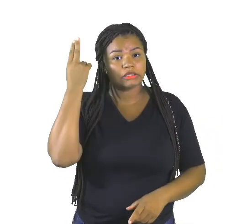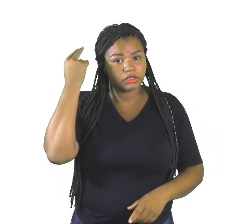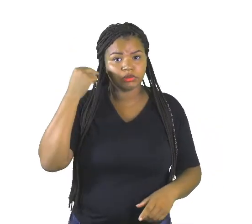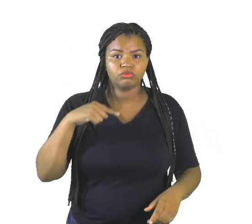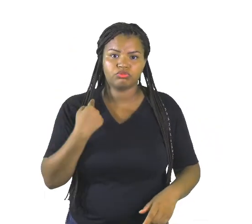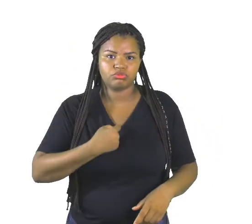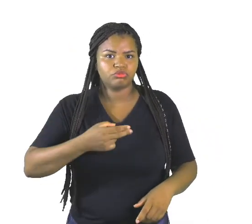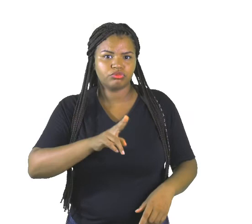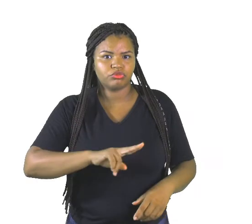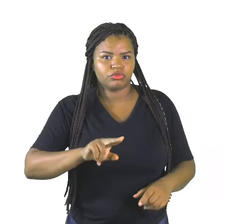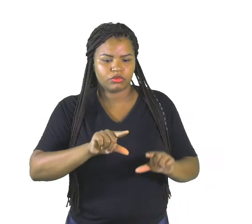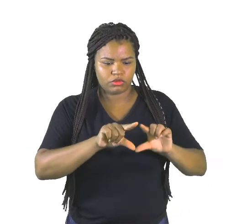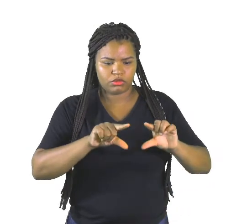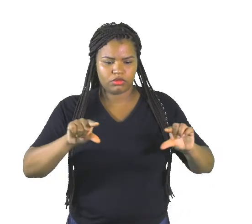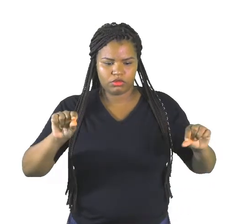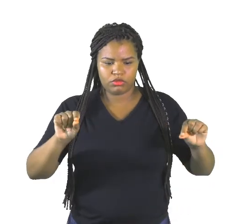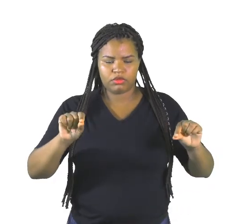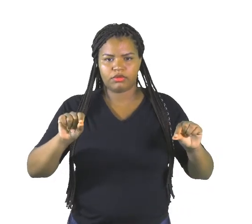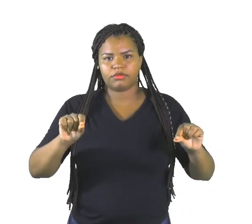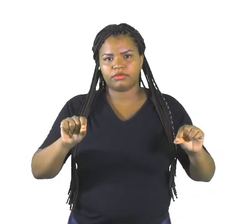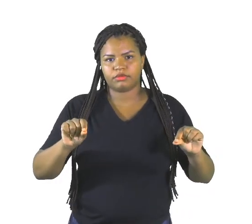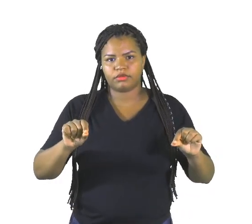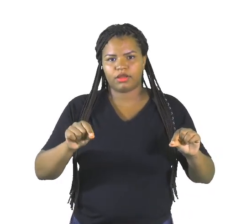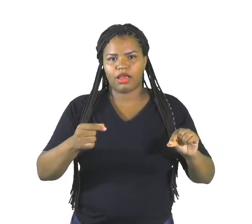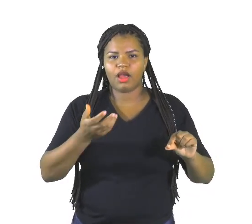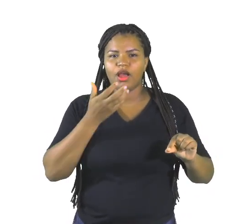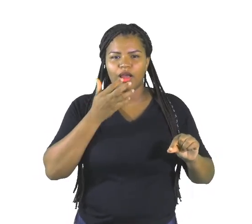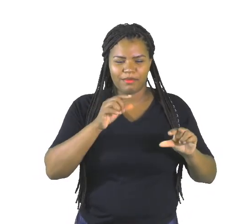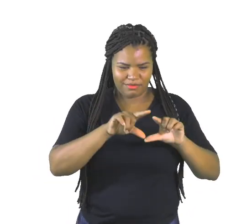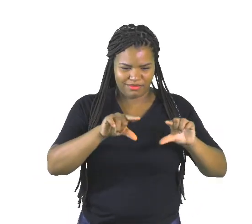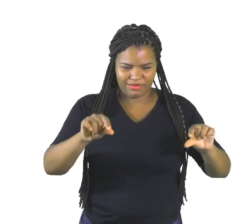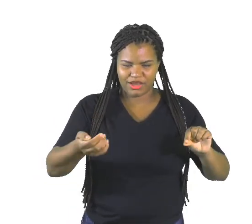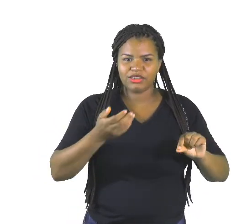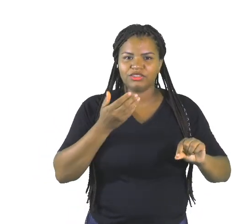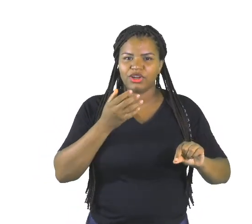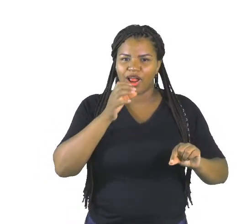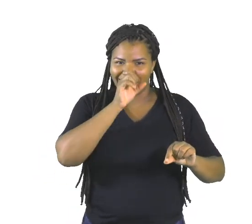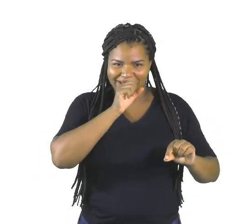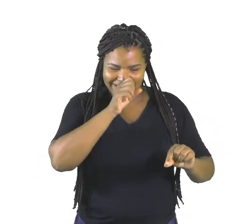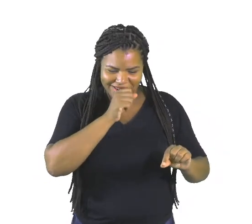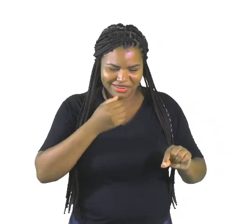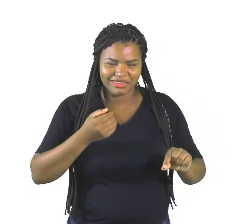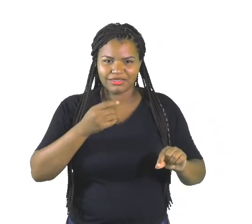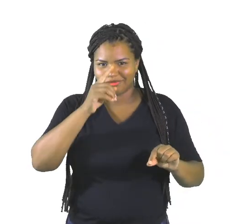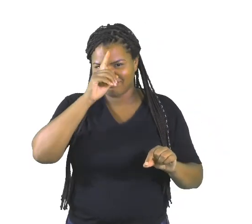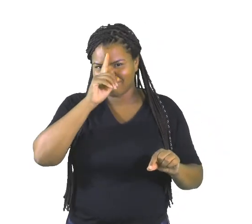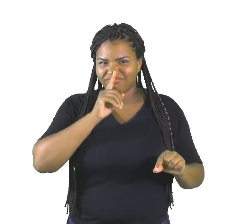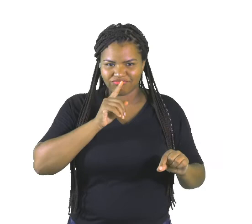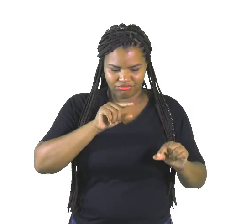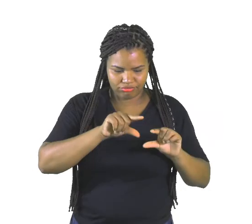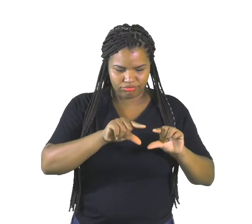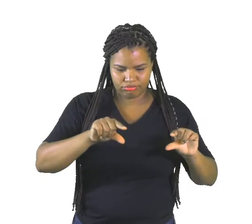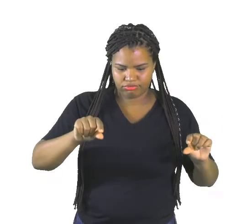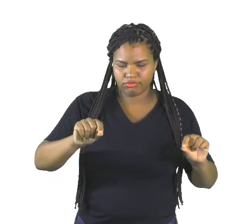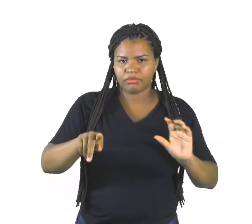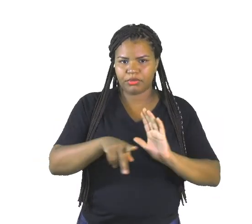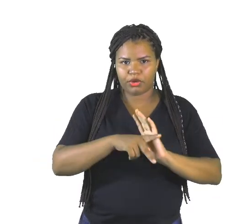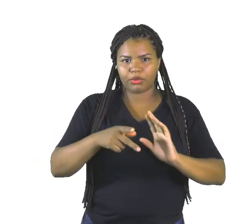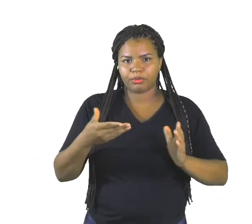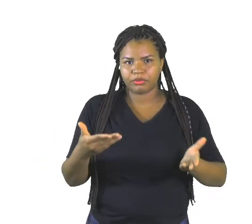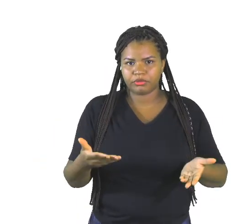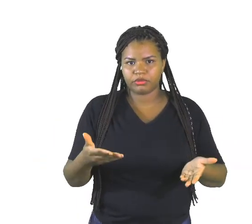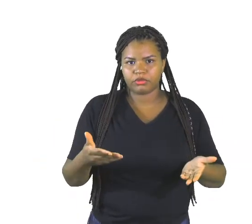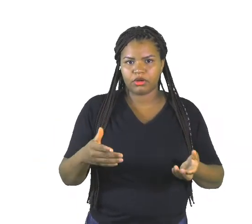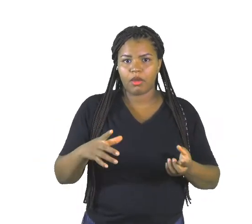só a cenoura, a parte laranjadinha, amarelinha, né, dessa planta. Mas as folhas da cenoura